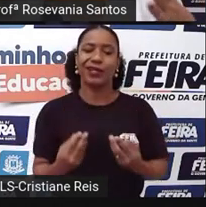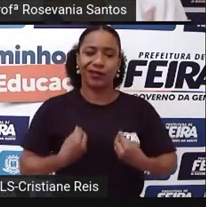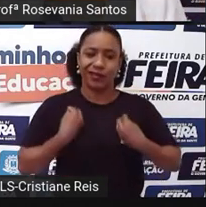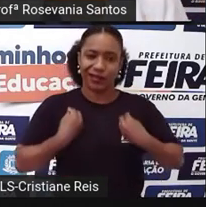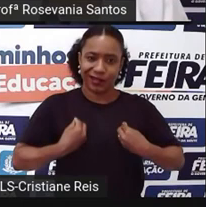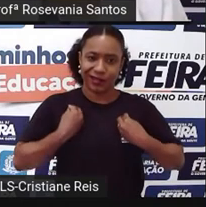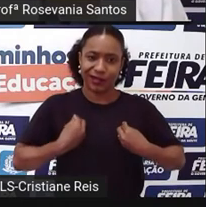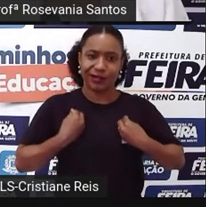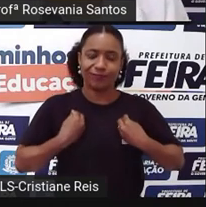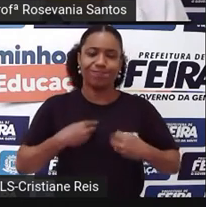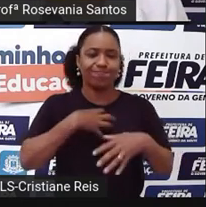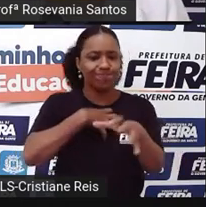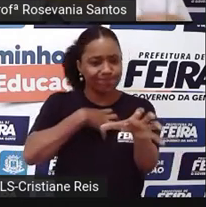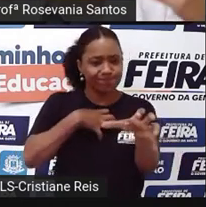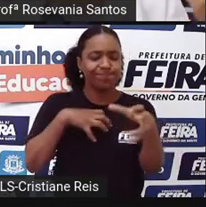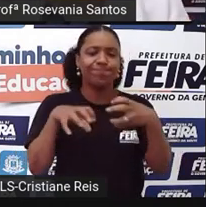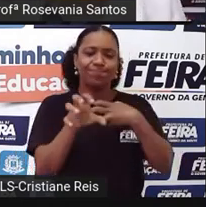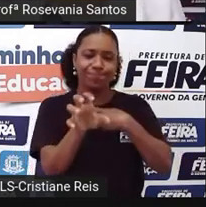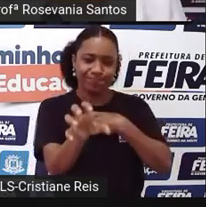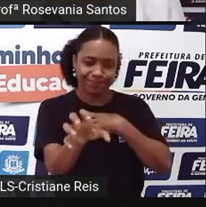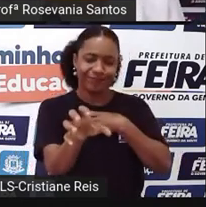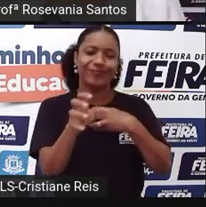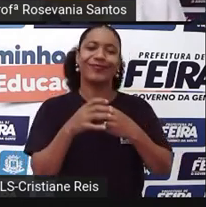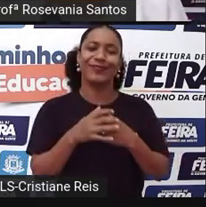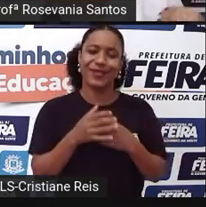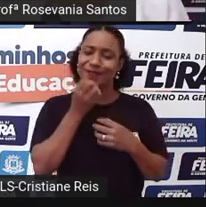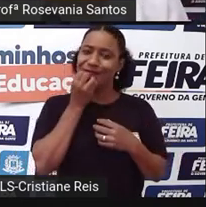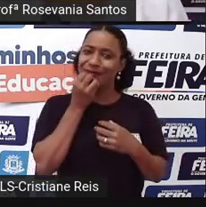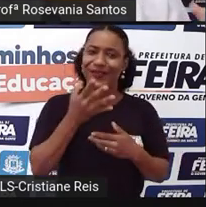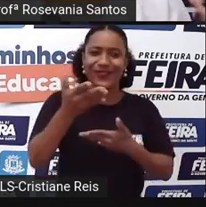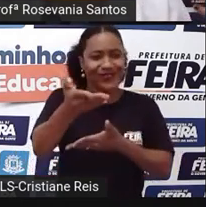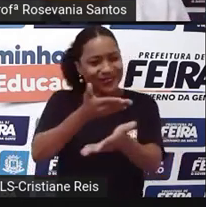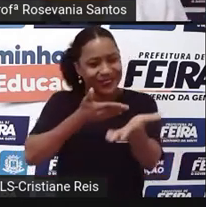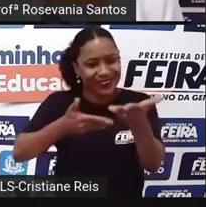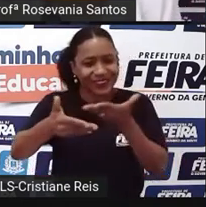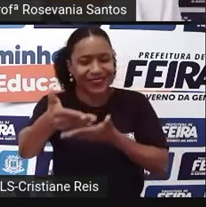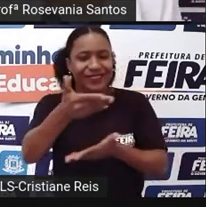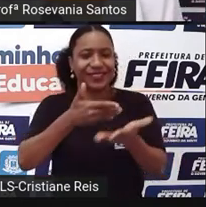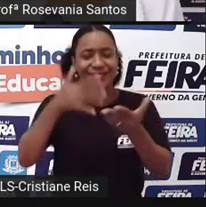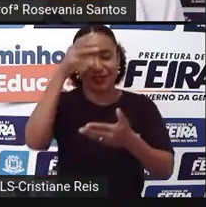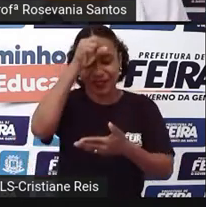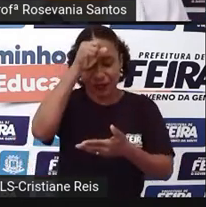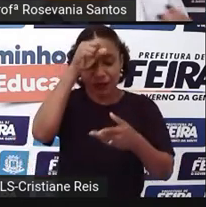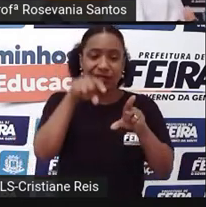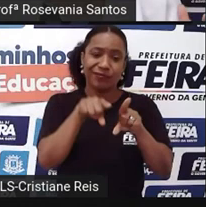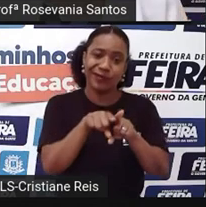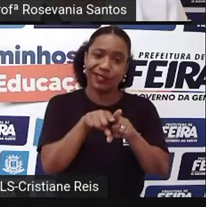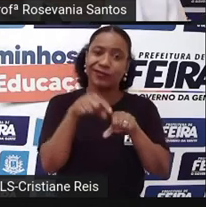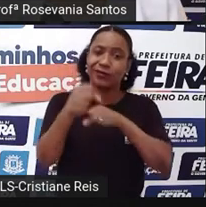Então, eu tenho muita gratidão por esse aprendizado aqui, esse momento, né, esse ano difícil que a gente